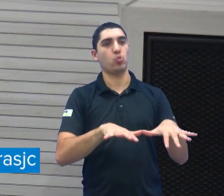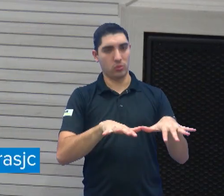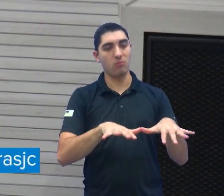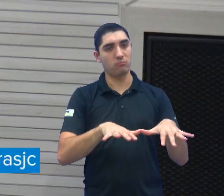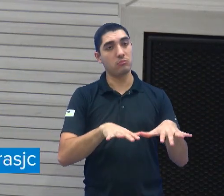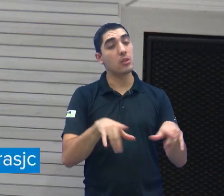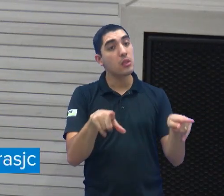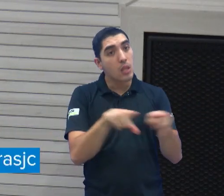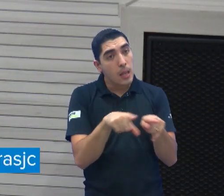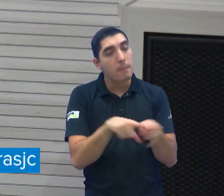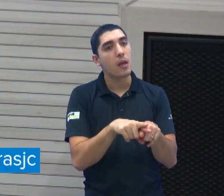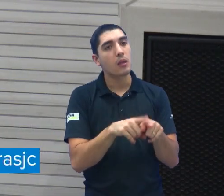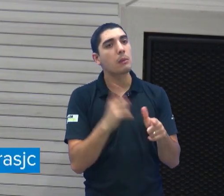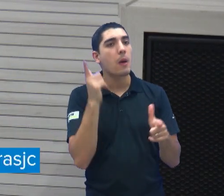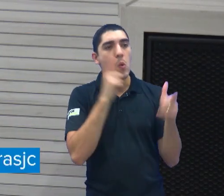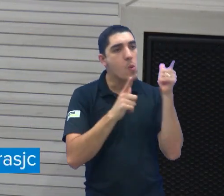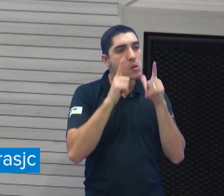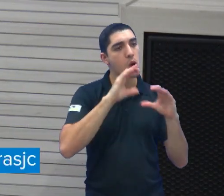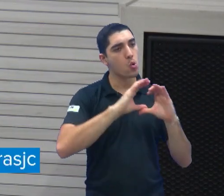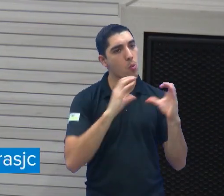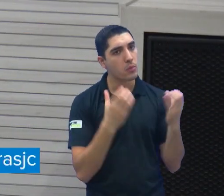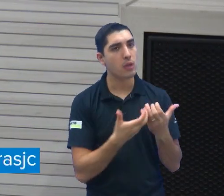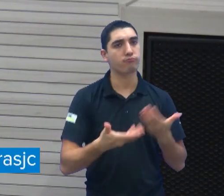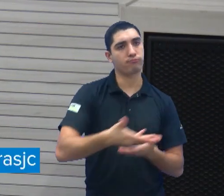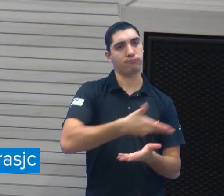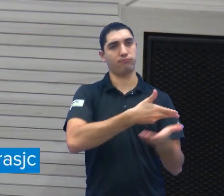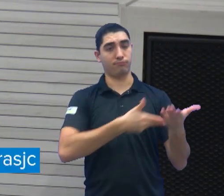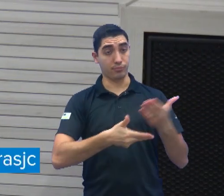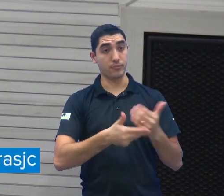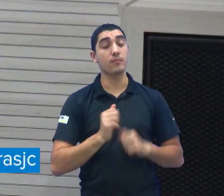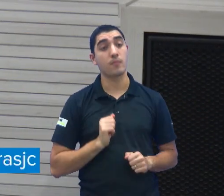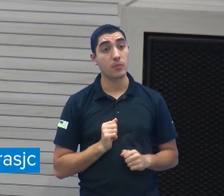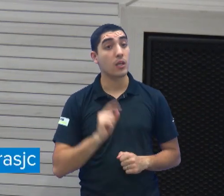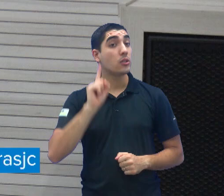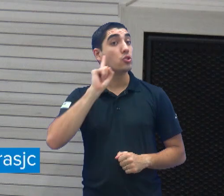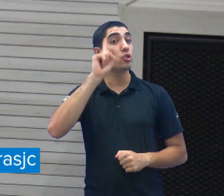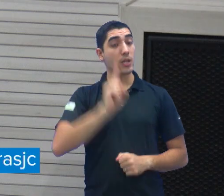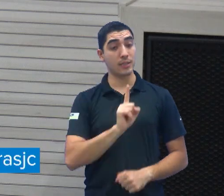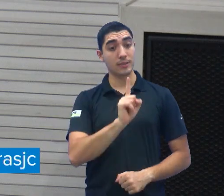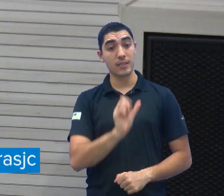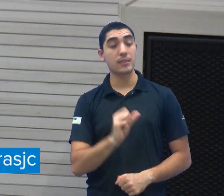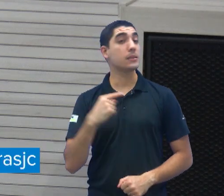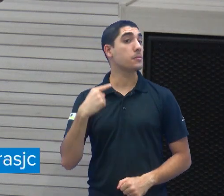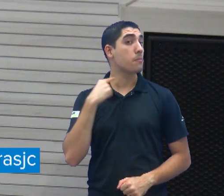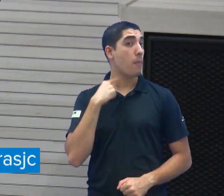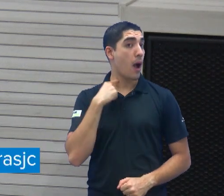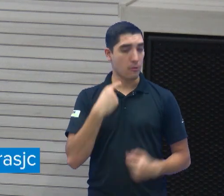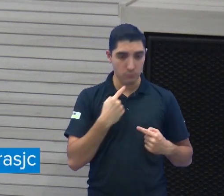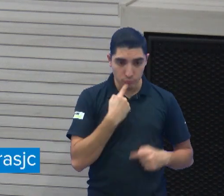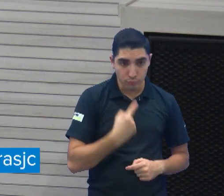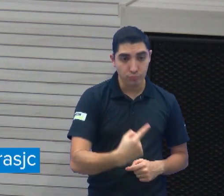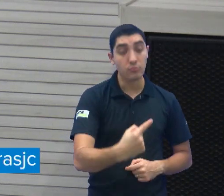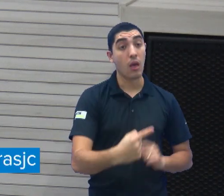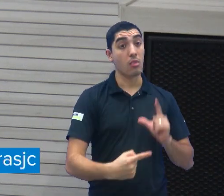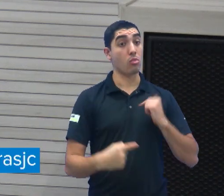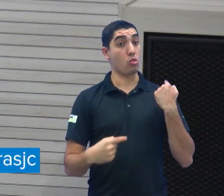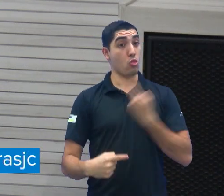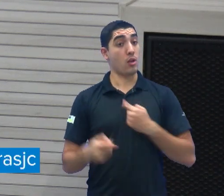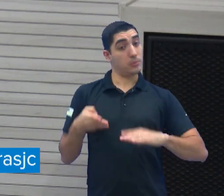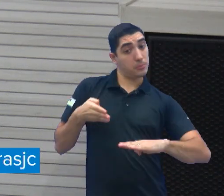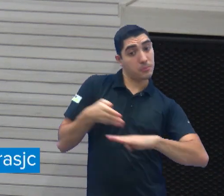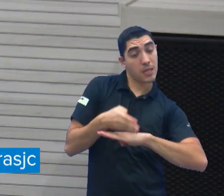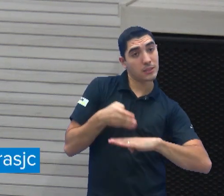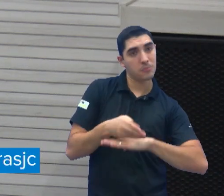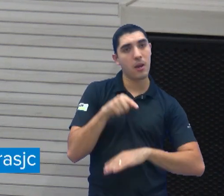fortalecendo os laços comunitários. No próximo dia 16 de maio, teremos a honra de participar da